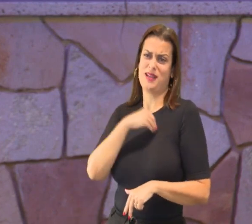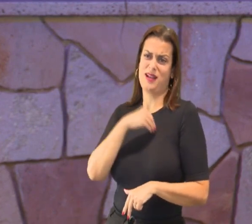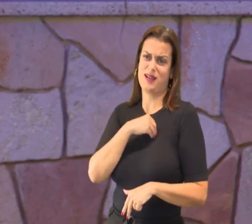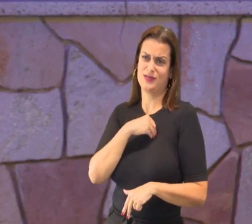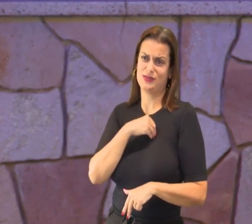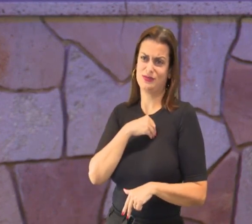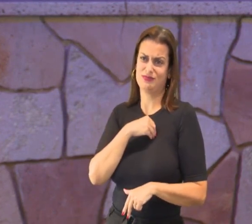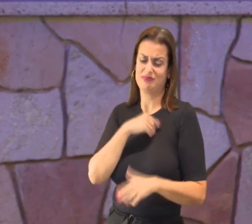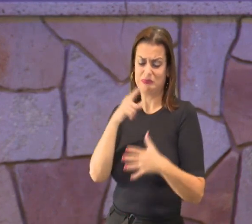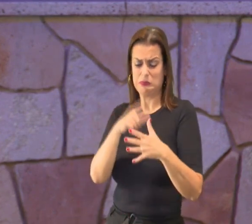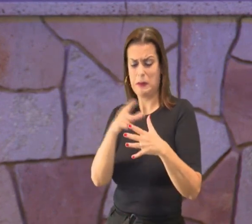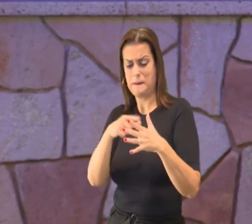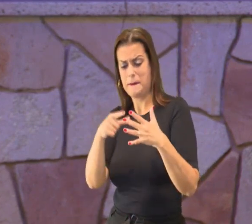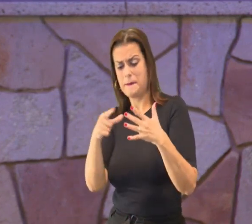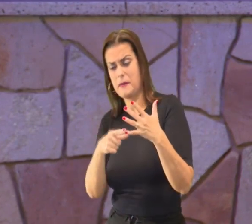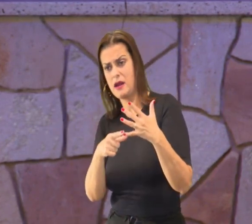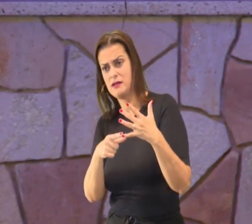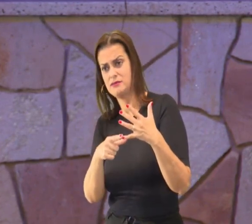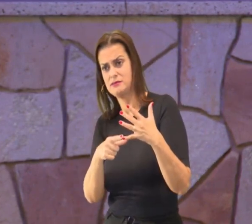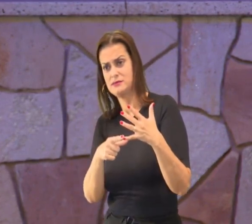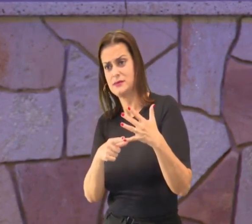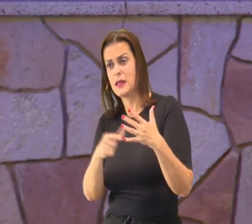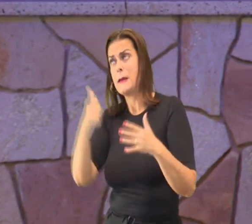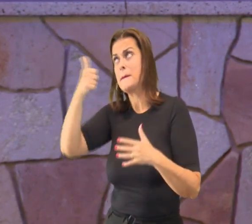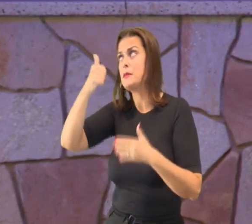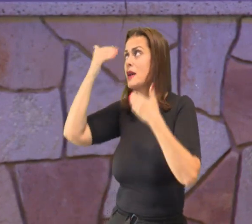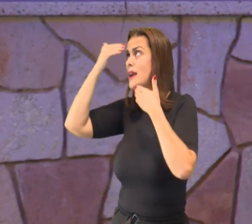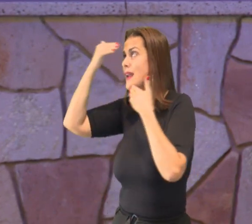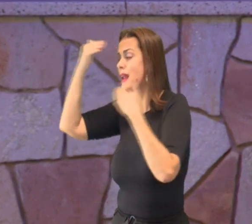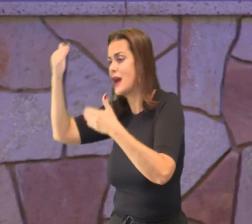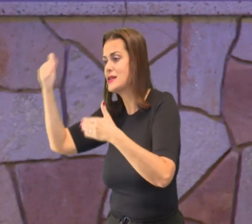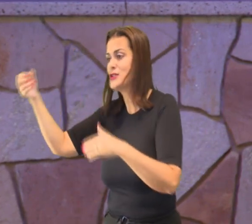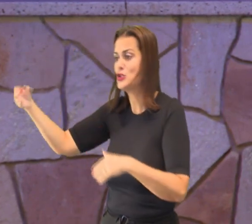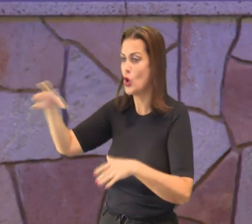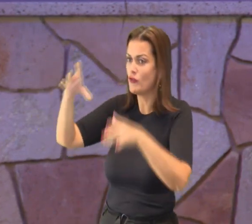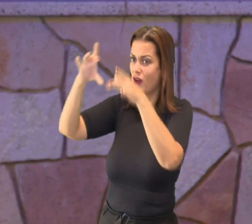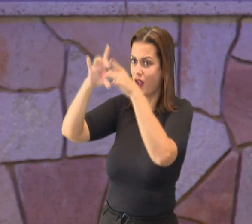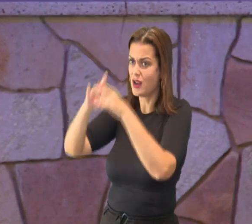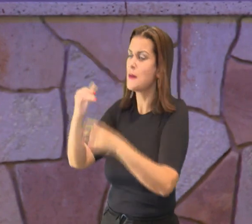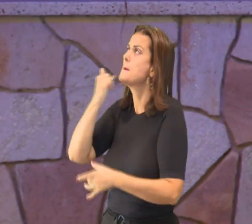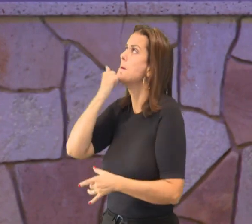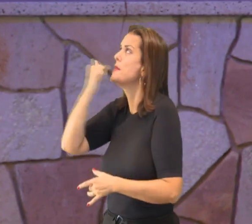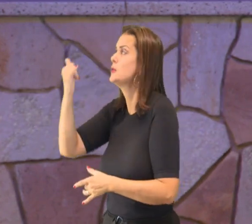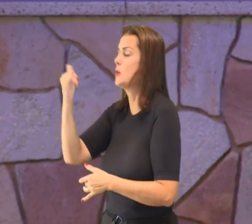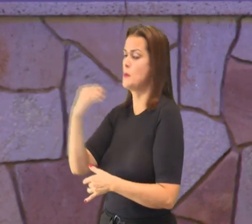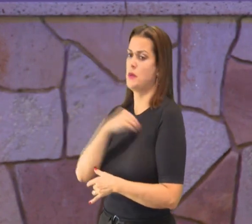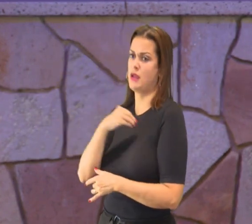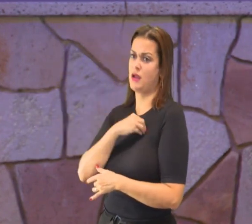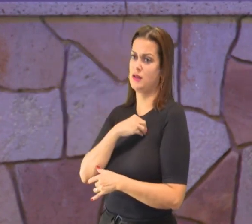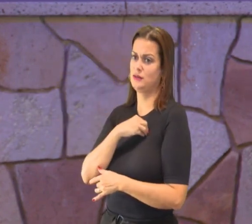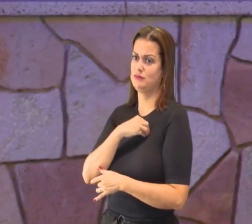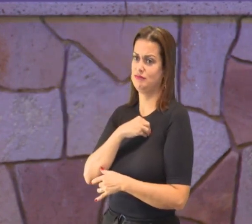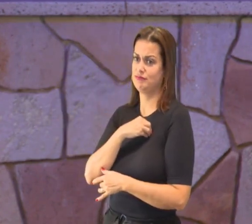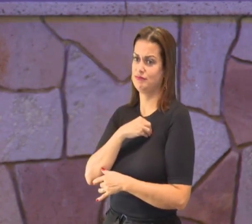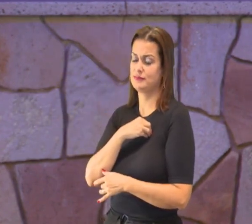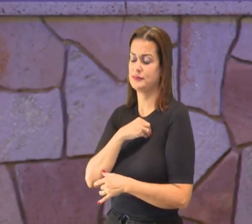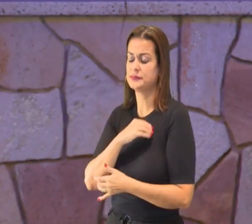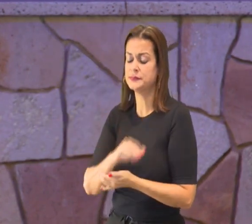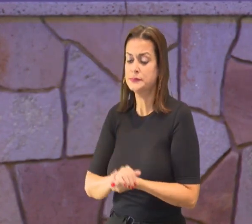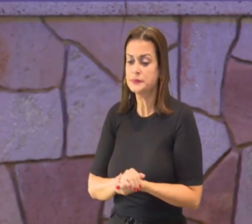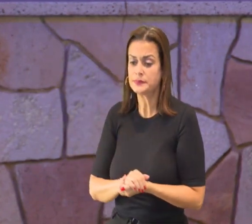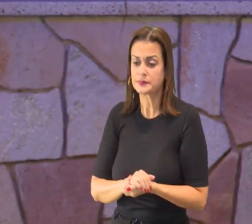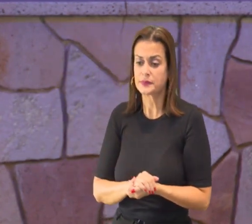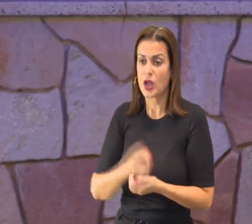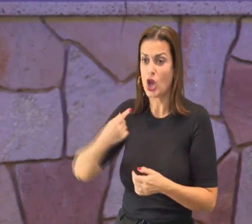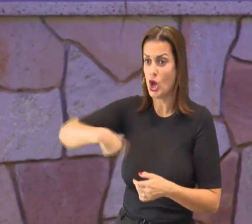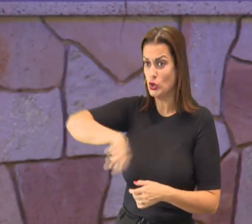elas tinham alguns objetivos: ação de graça, renovação da aliança e perdão dos pecados. É interessante que